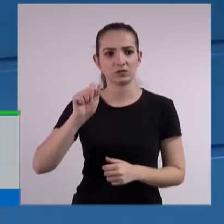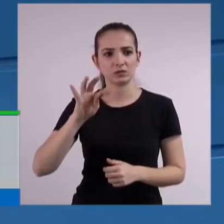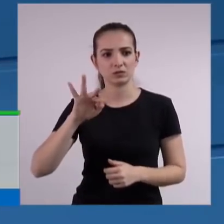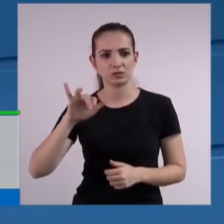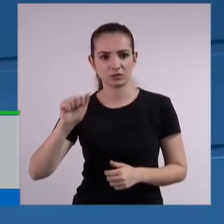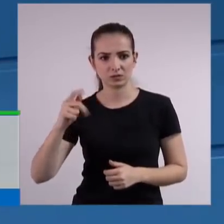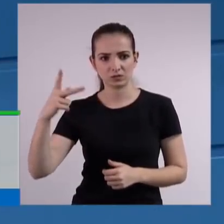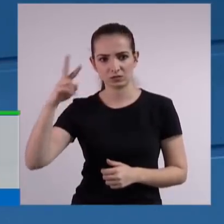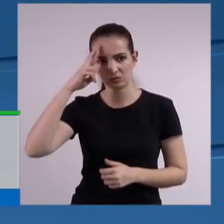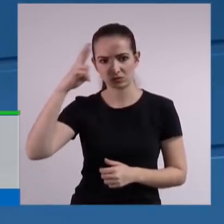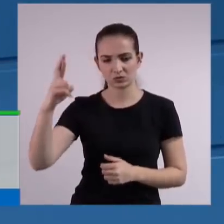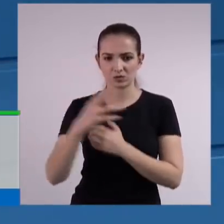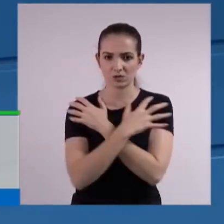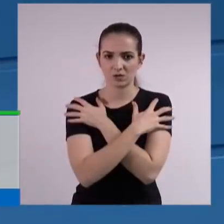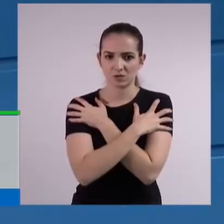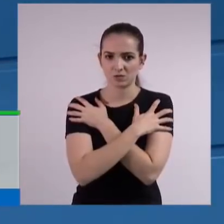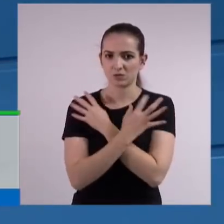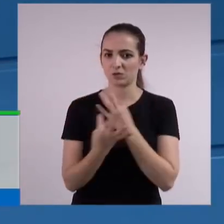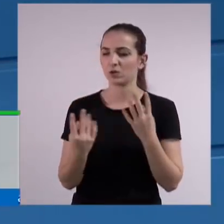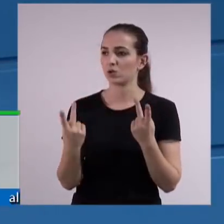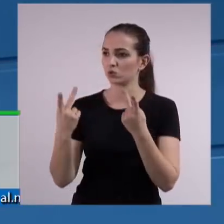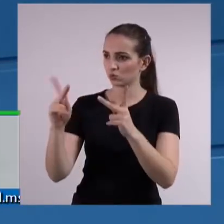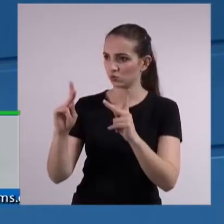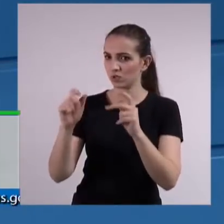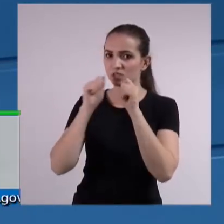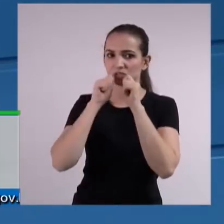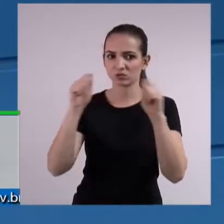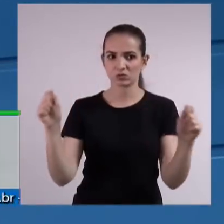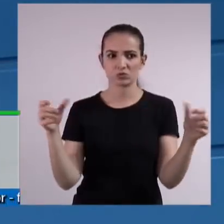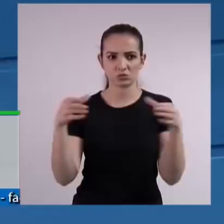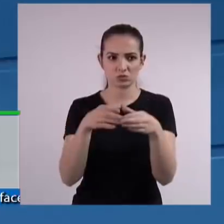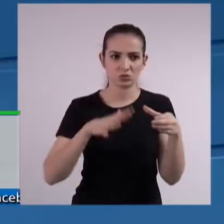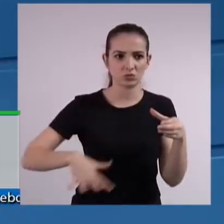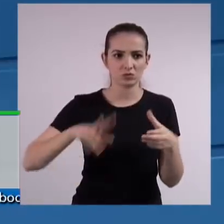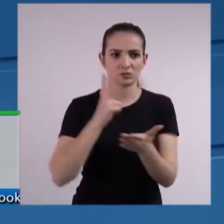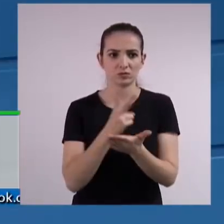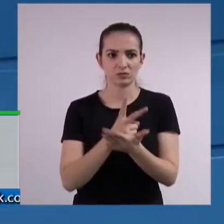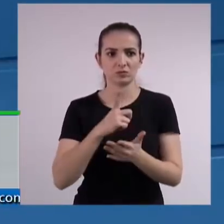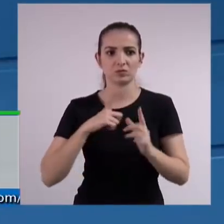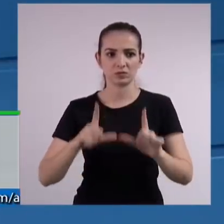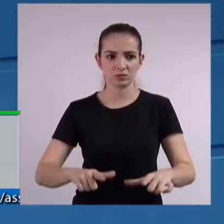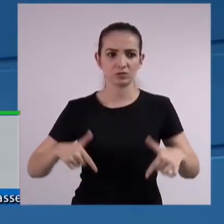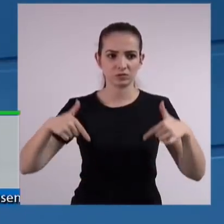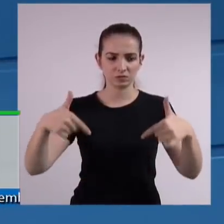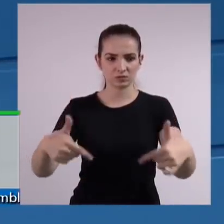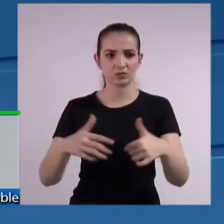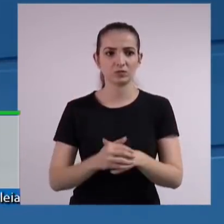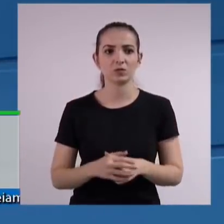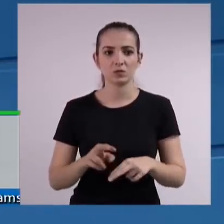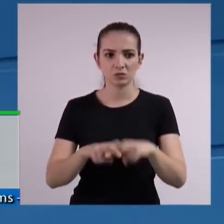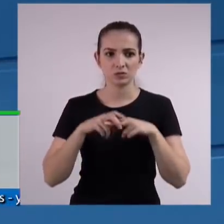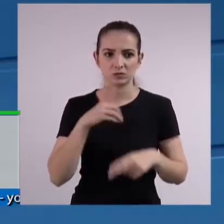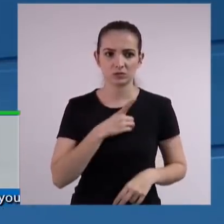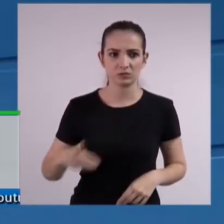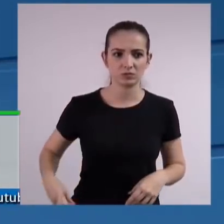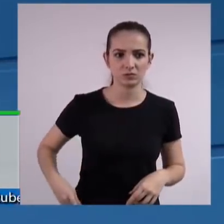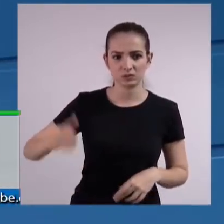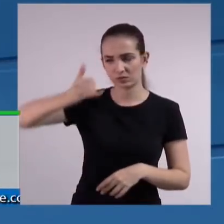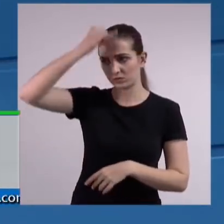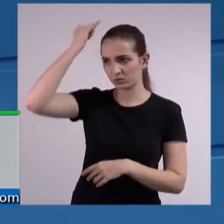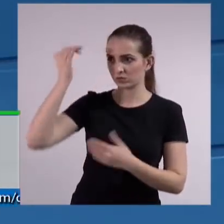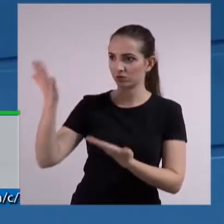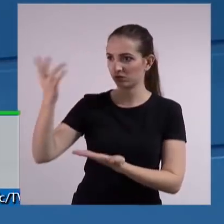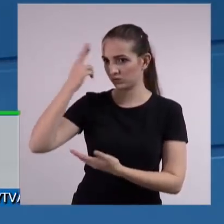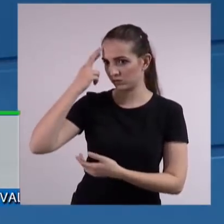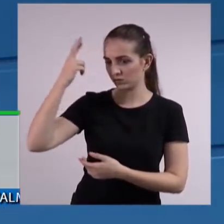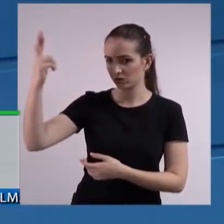gabinete, cumprimentar toda a sua assessoria, que sempre teve esse mesmo procedimento. Então, deputado Júnior Mock,